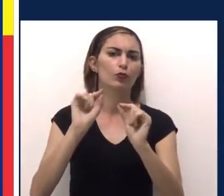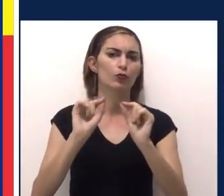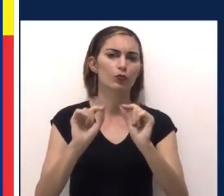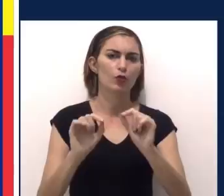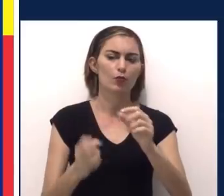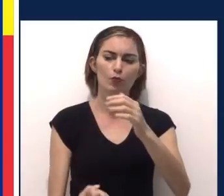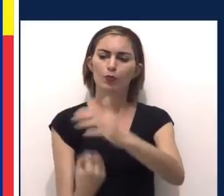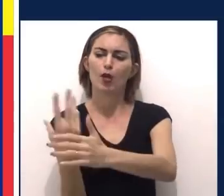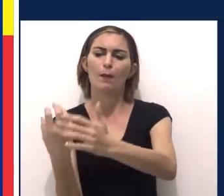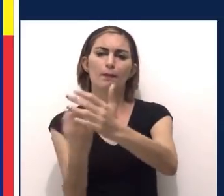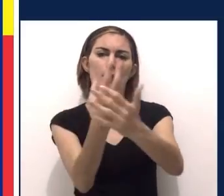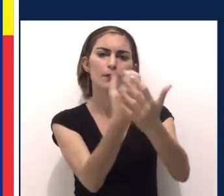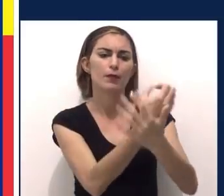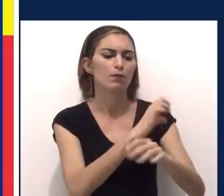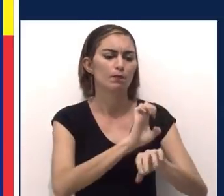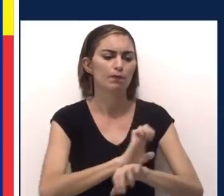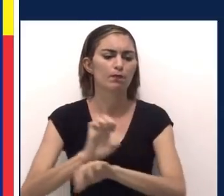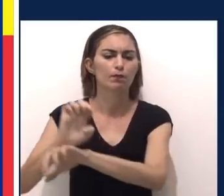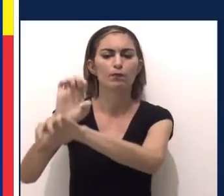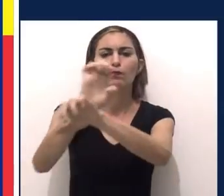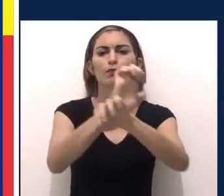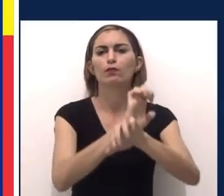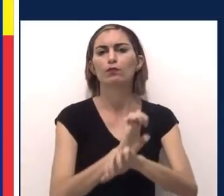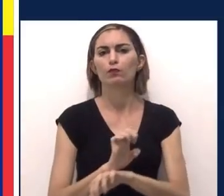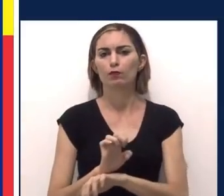da formação dos Estados nacionais.